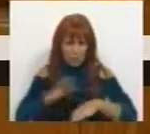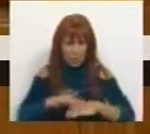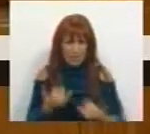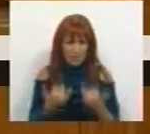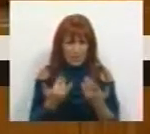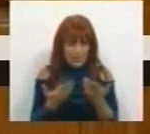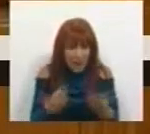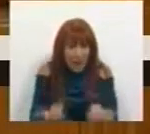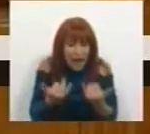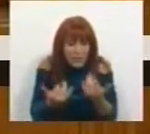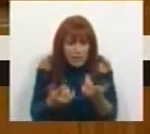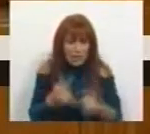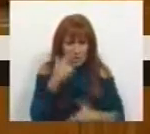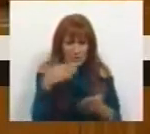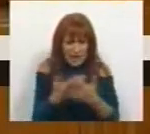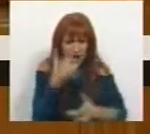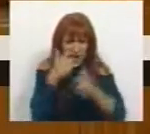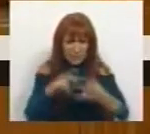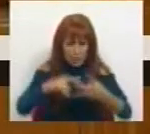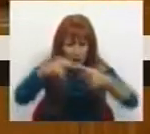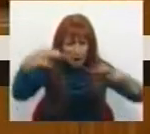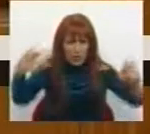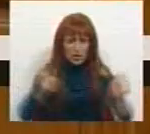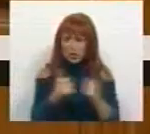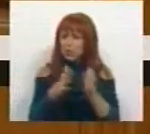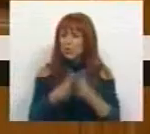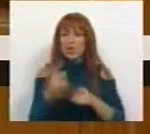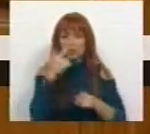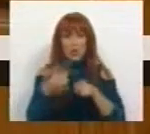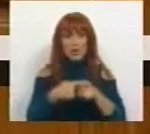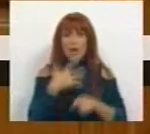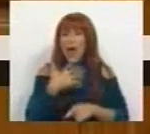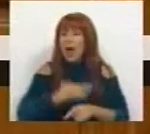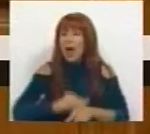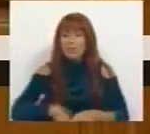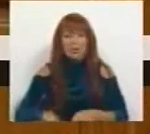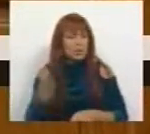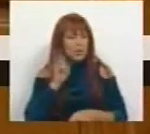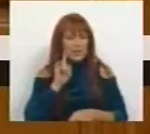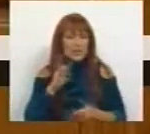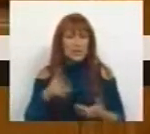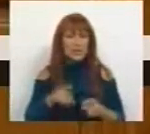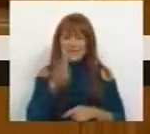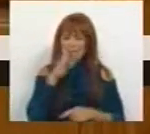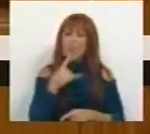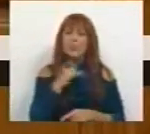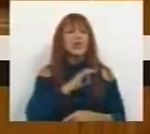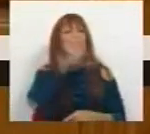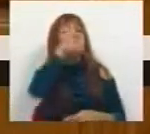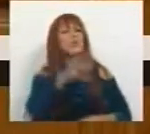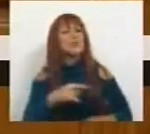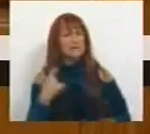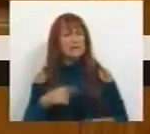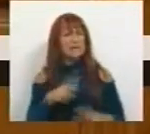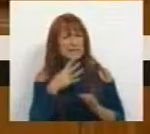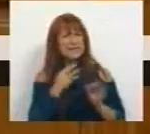acho que essa informação aos cidadãos, às autarquias e a todos os interessados é absolutamente fundamental. Por exemplo, se eu perguntar ao Sr. Ministro